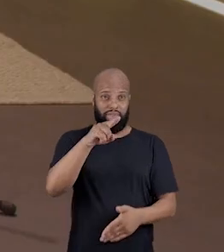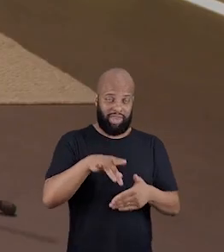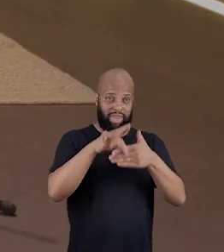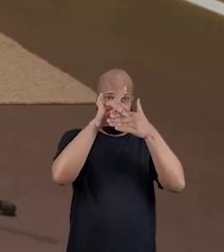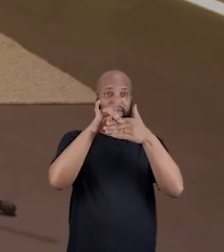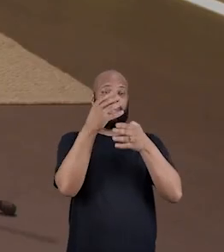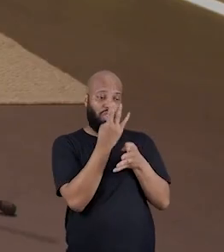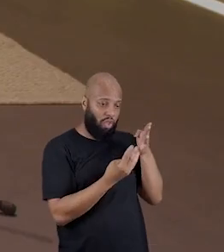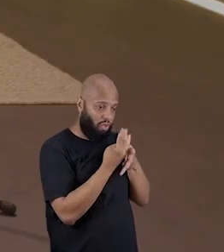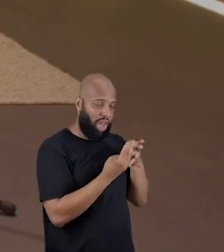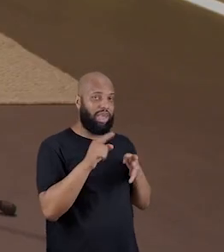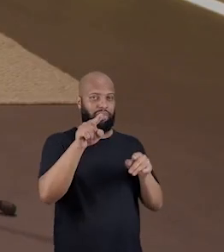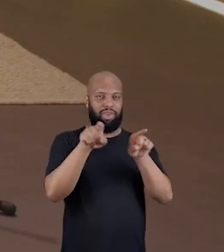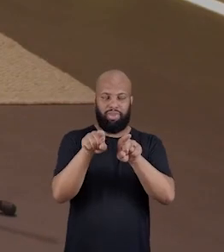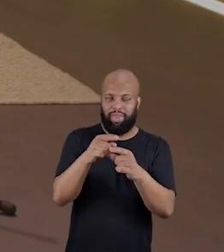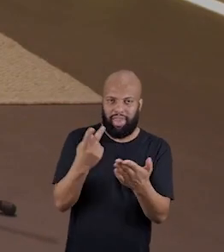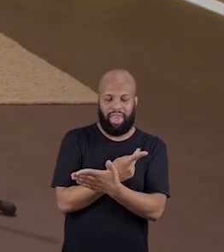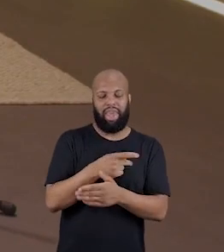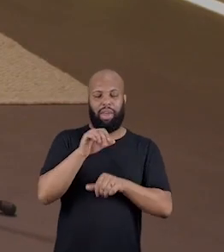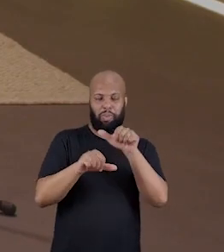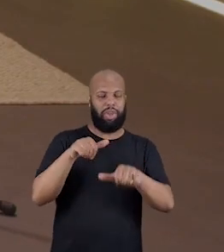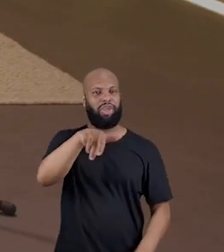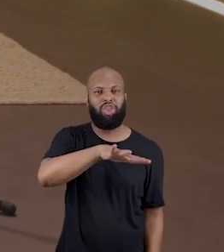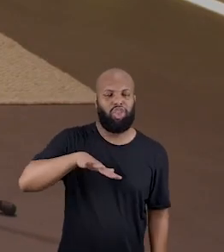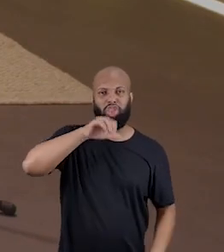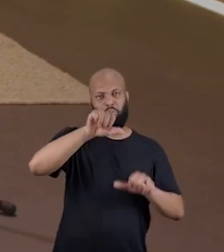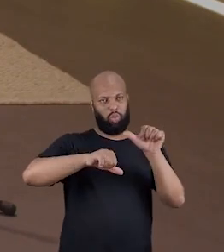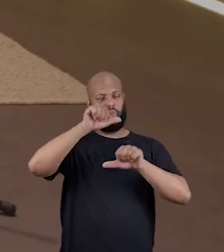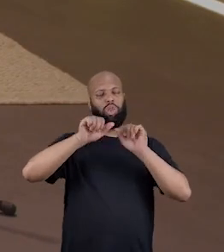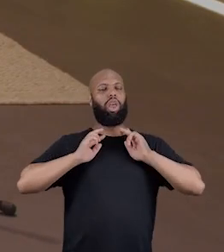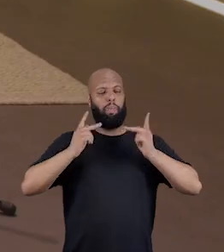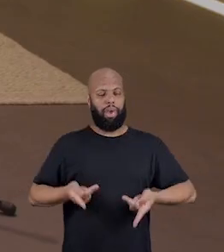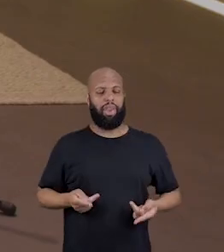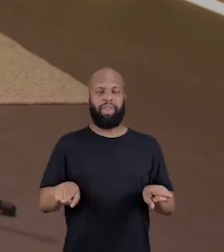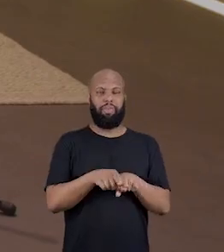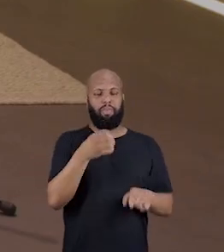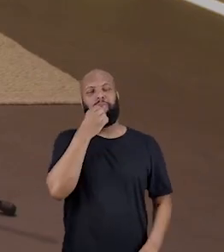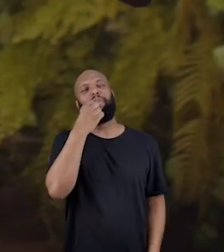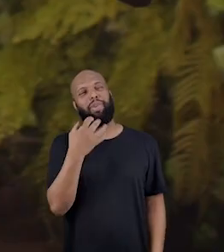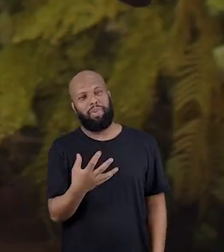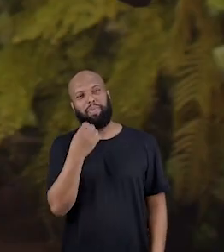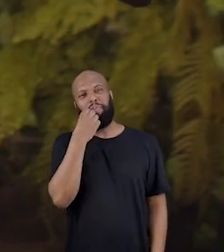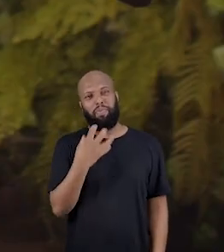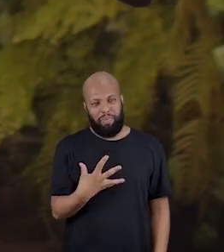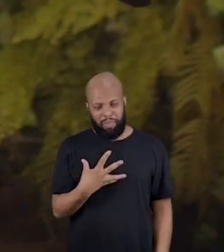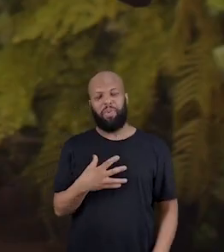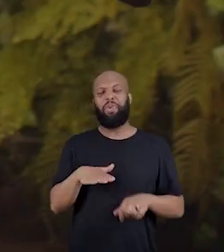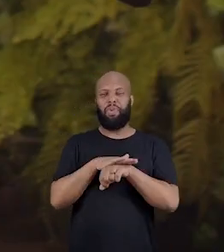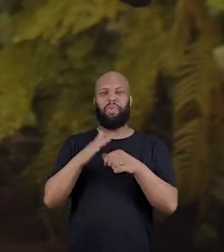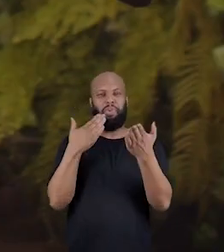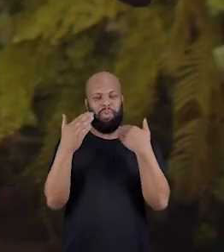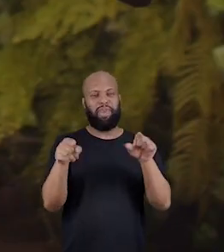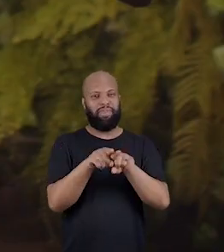Quando você, como líder, confessa que você também erra, isso muda o ambiente. Né? Totalmente. Humaniza. Então, muito bom. Muito bom,